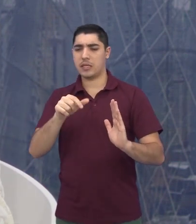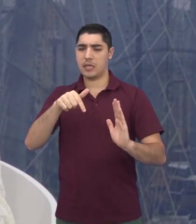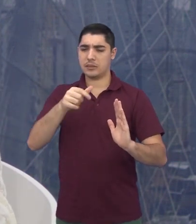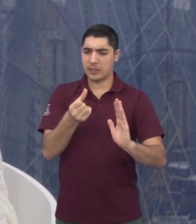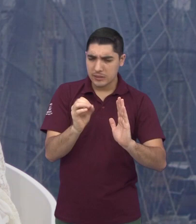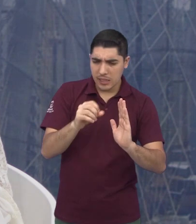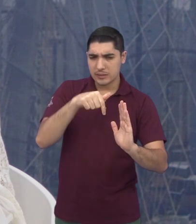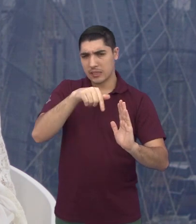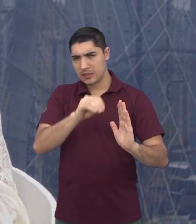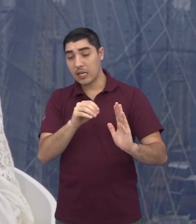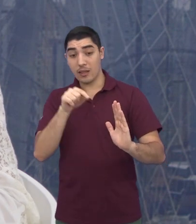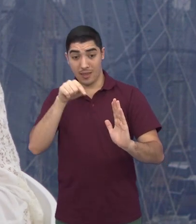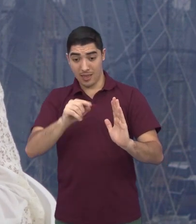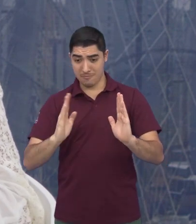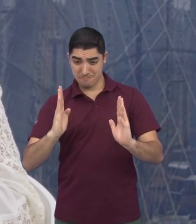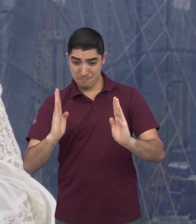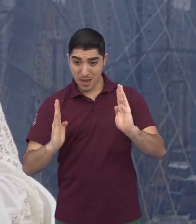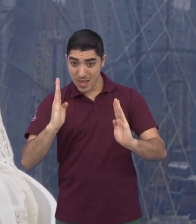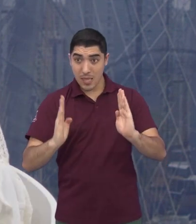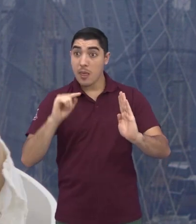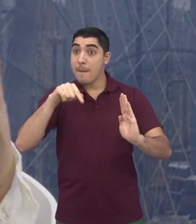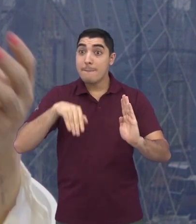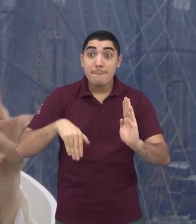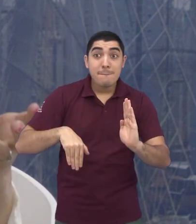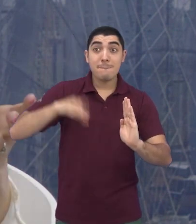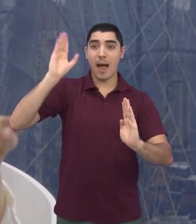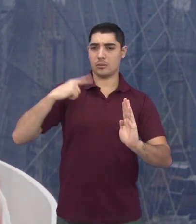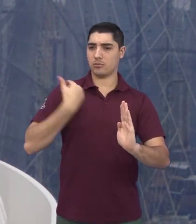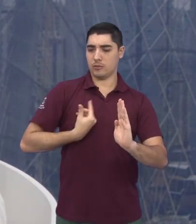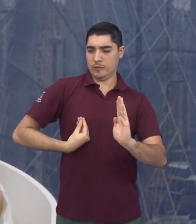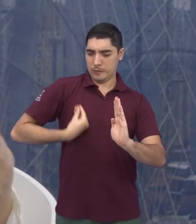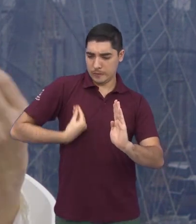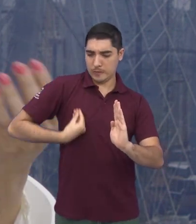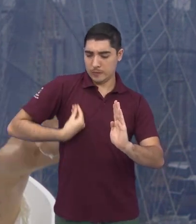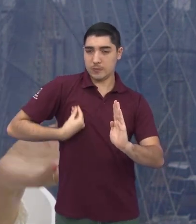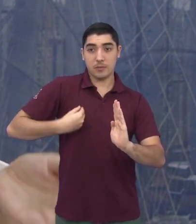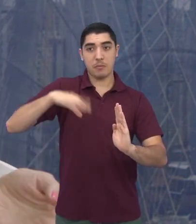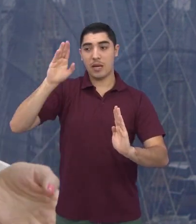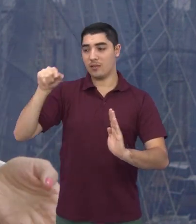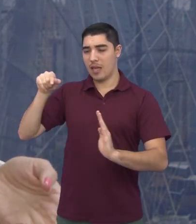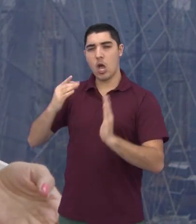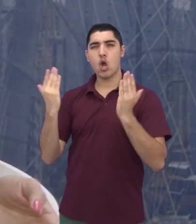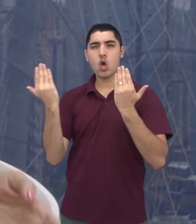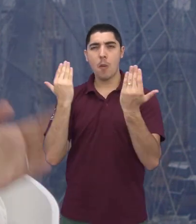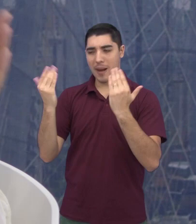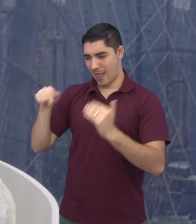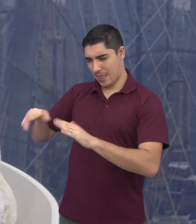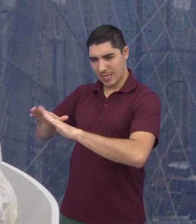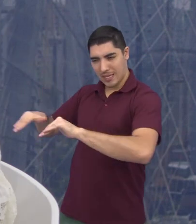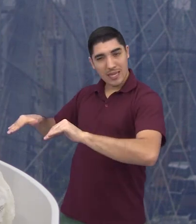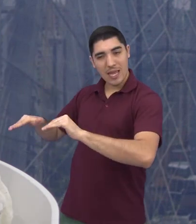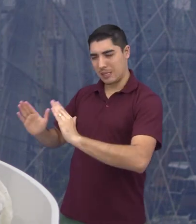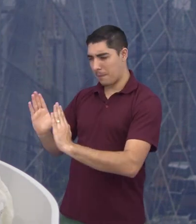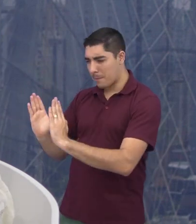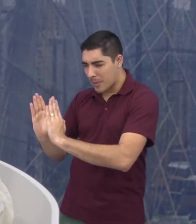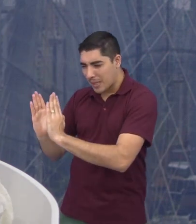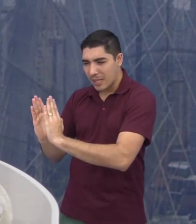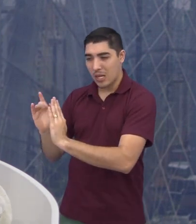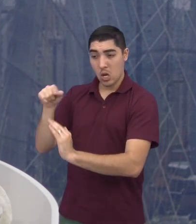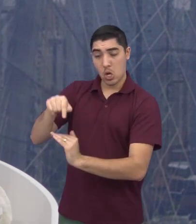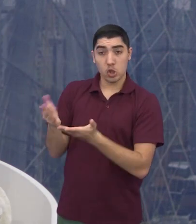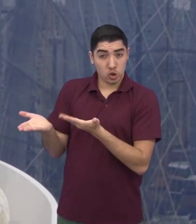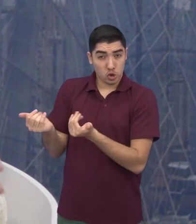é o período de vida que nós vamos viver durante mais tempo, muito mais do que o período da infância, muito mais do que o período